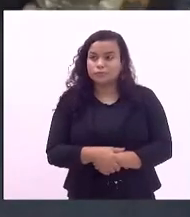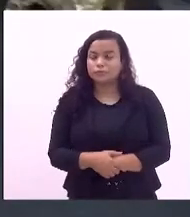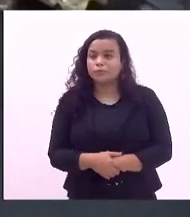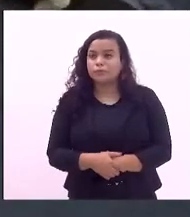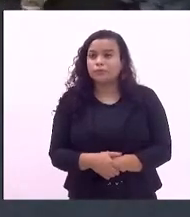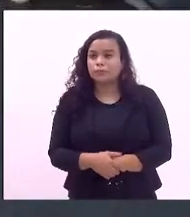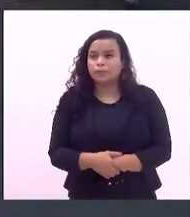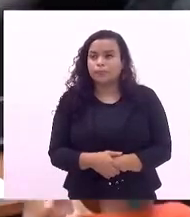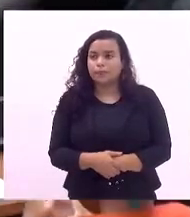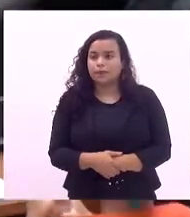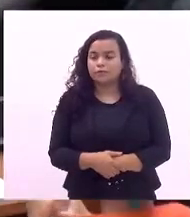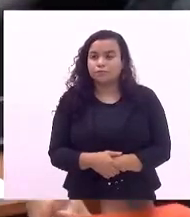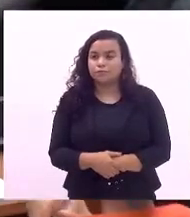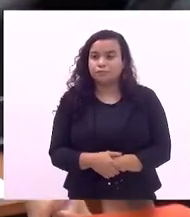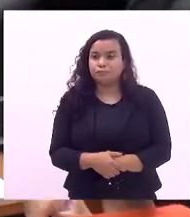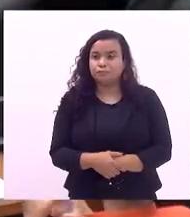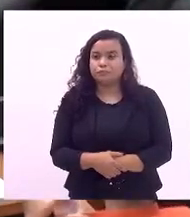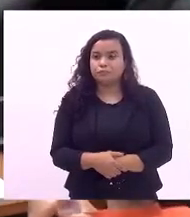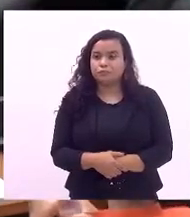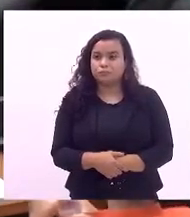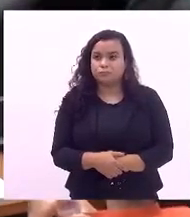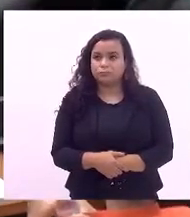E aí